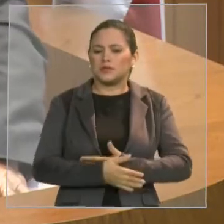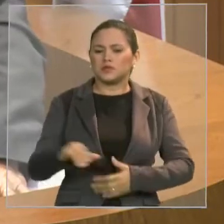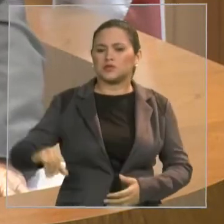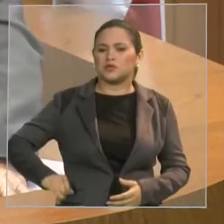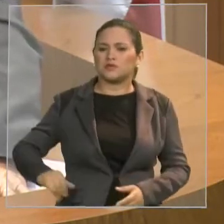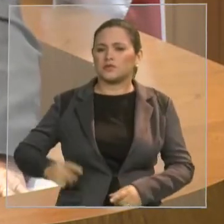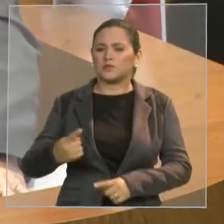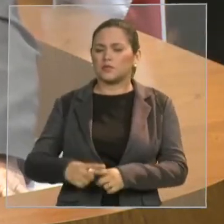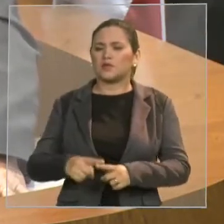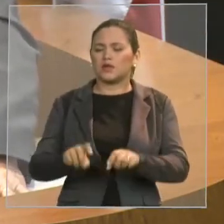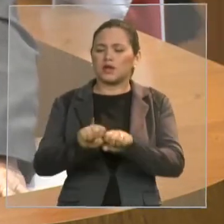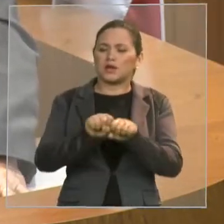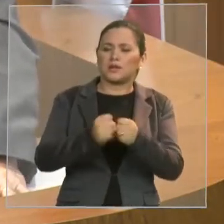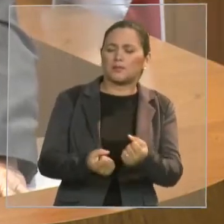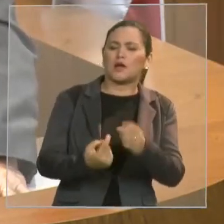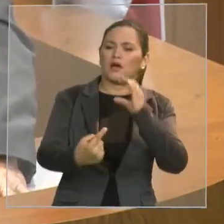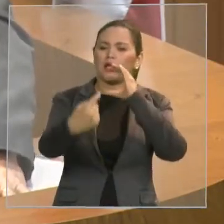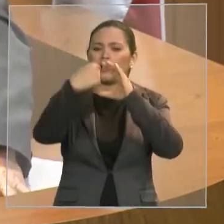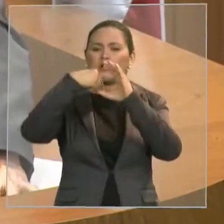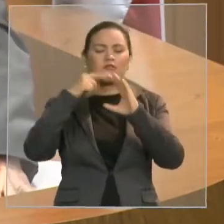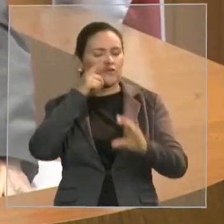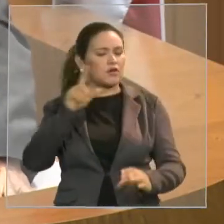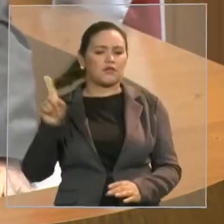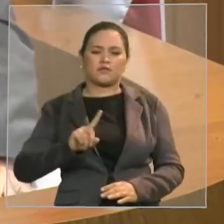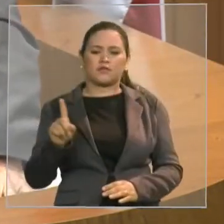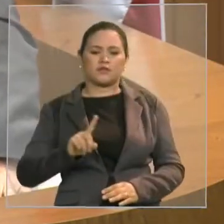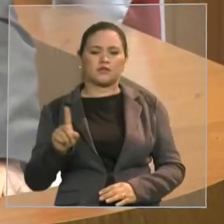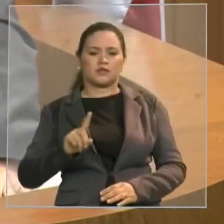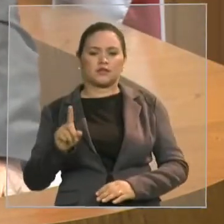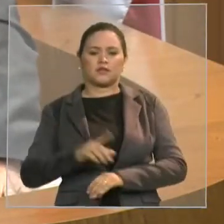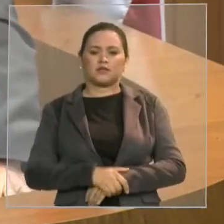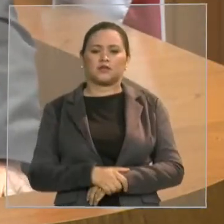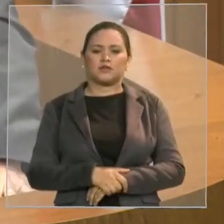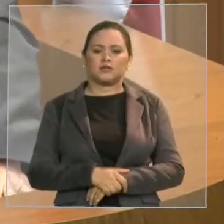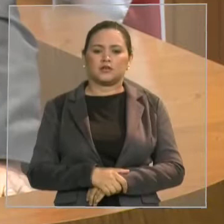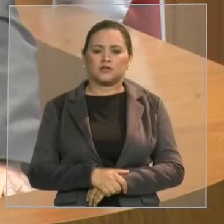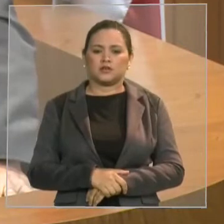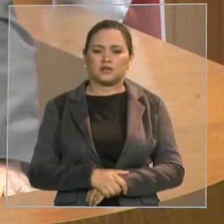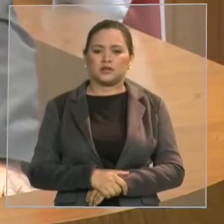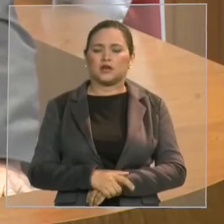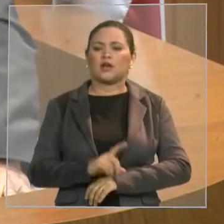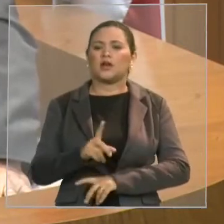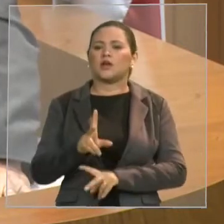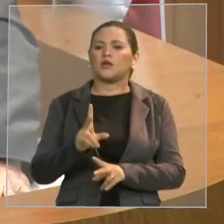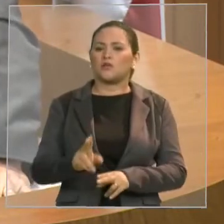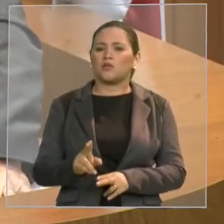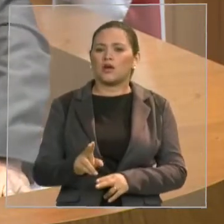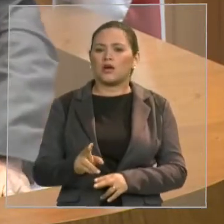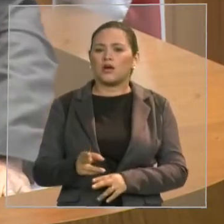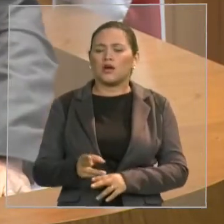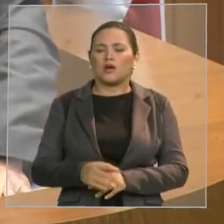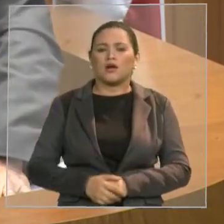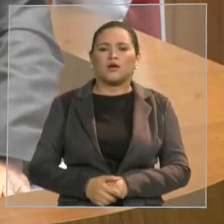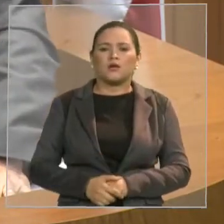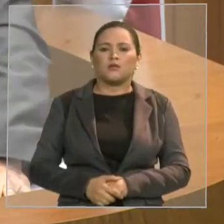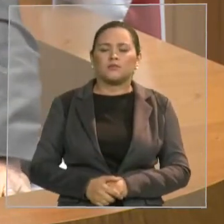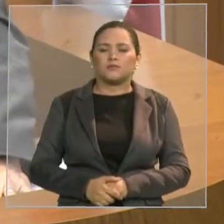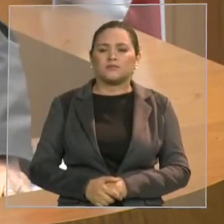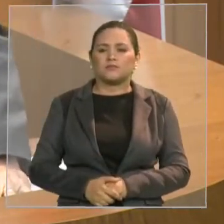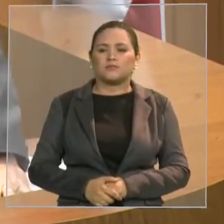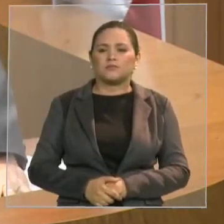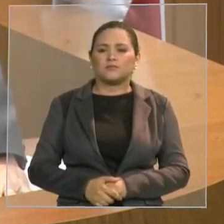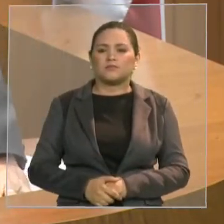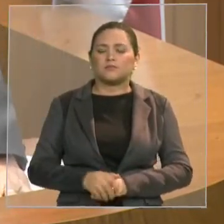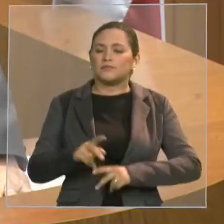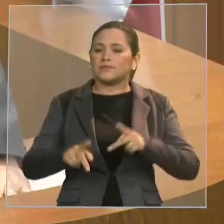fazer endoscopia. Eu sei que o caso dele é centenas de milhares de maranhenses que recorrem aos hospitais públicos estaduais.